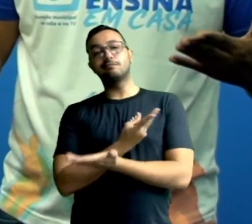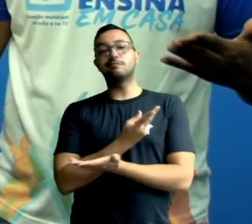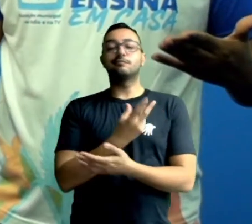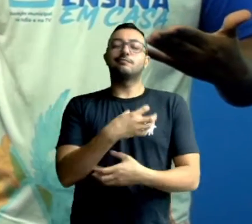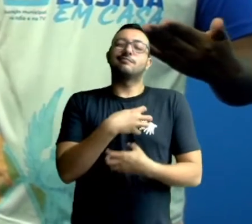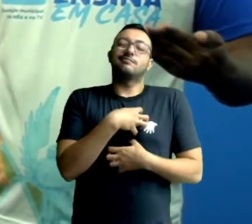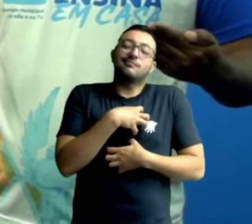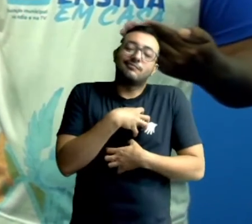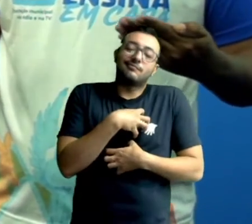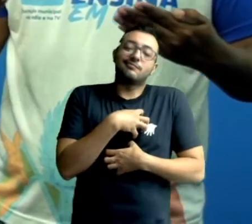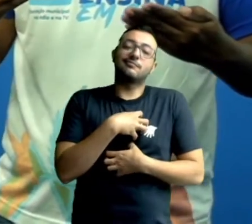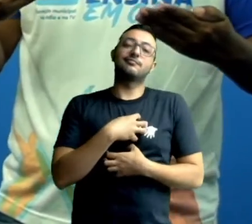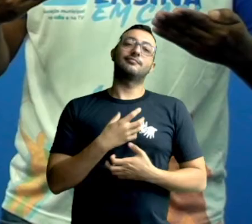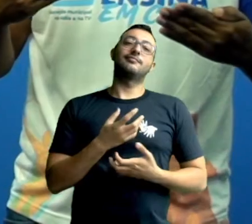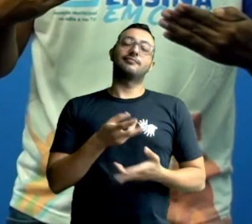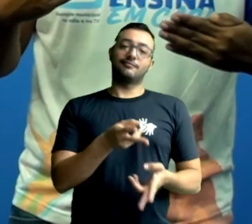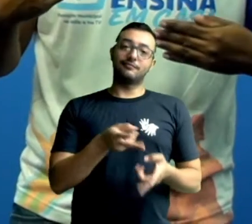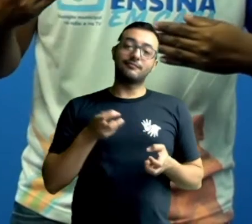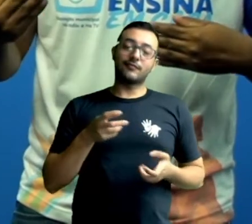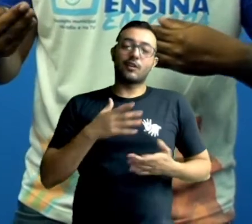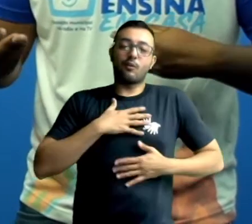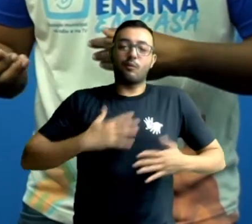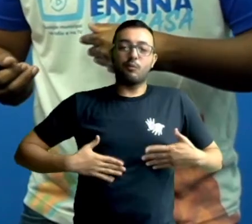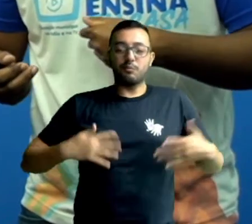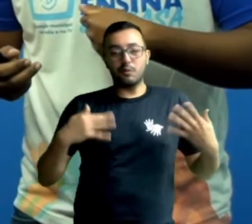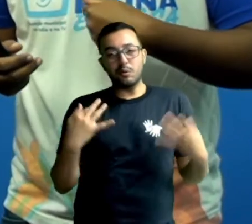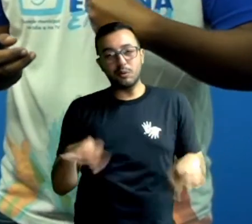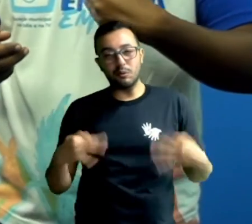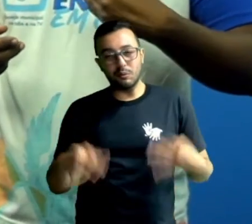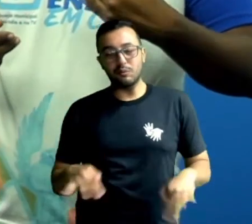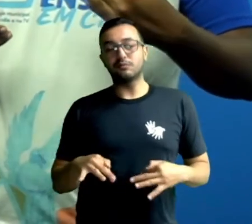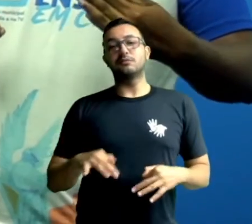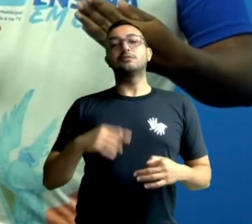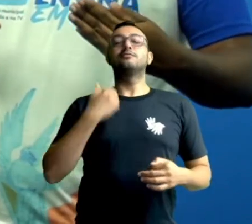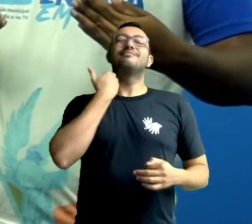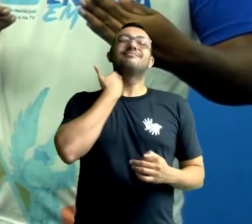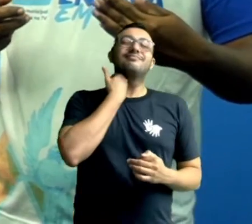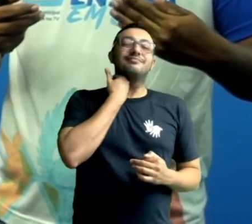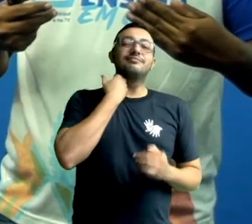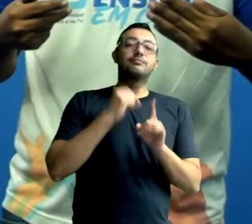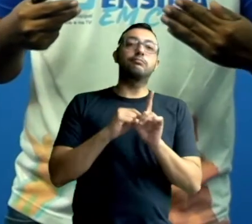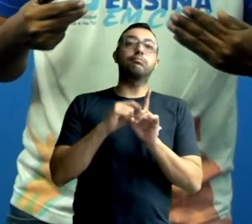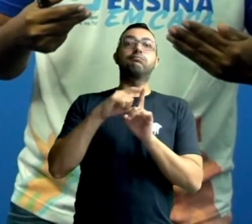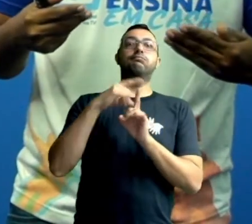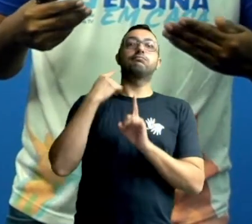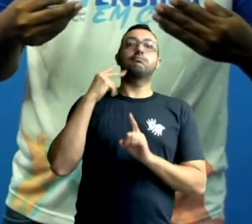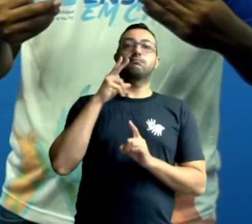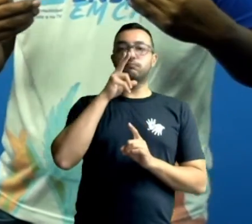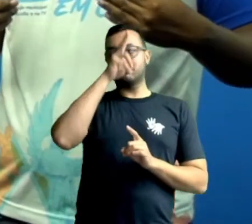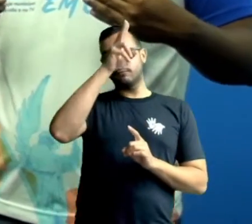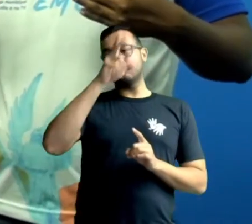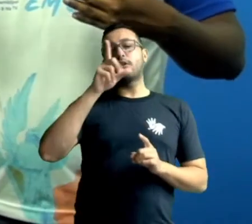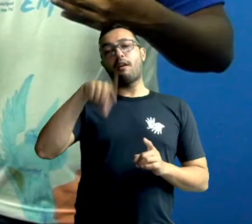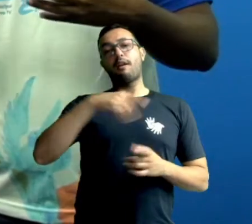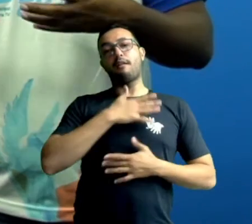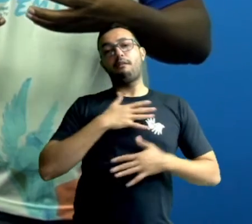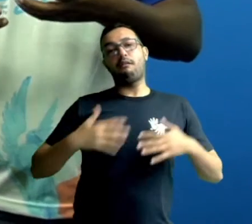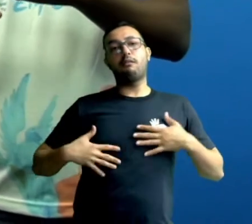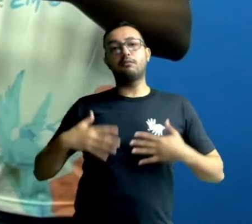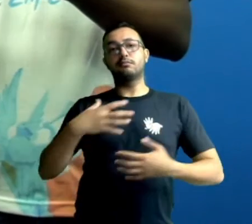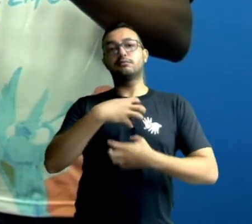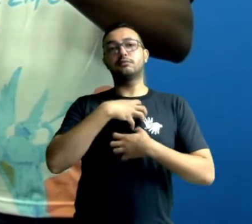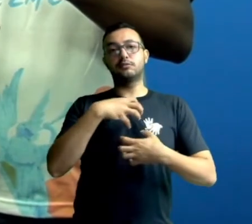de uma infecção, que são dores no corpo, febre alta, tudo são reações do organismo